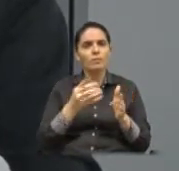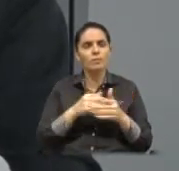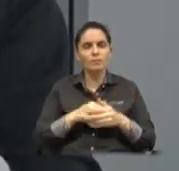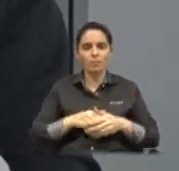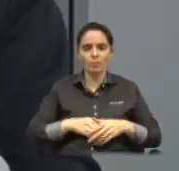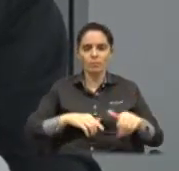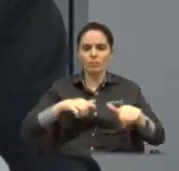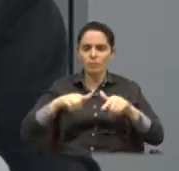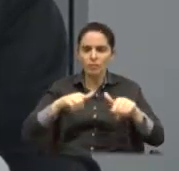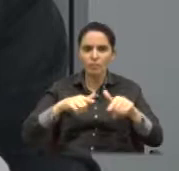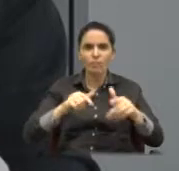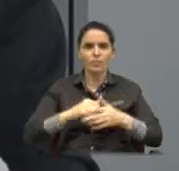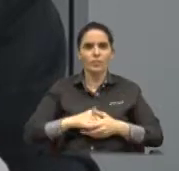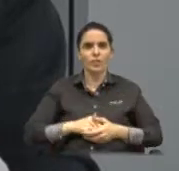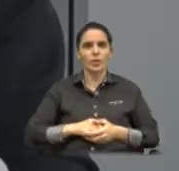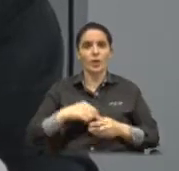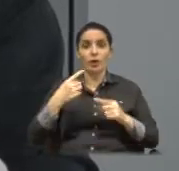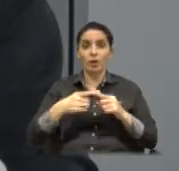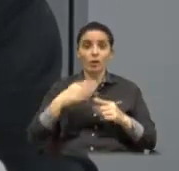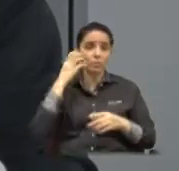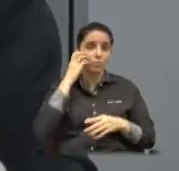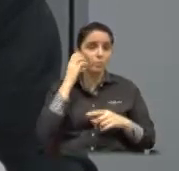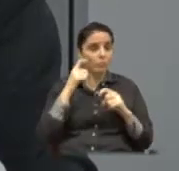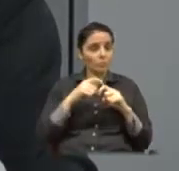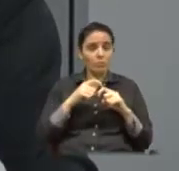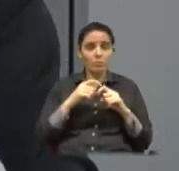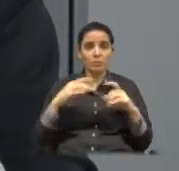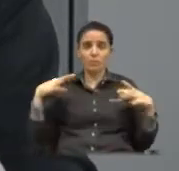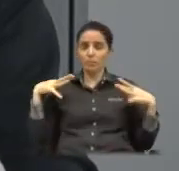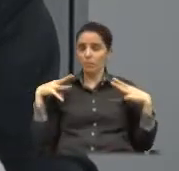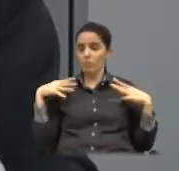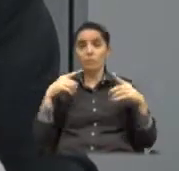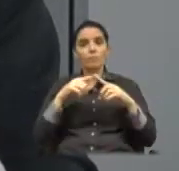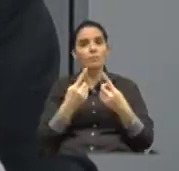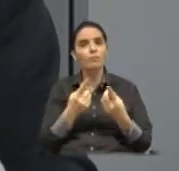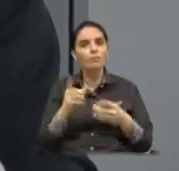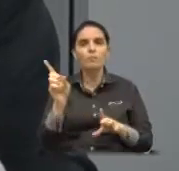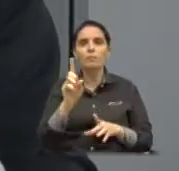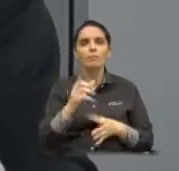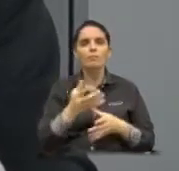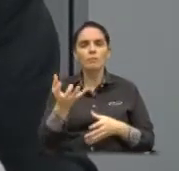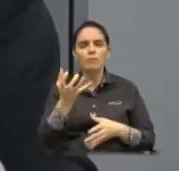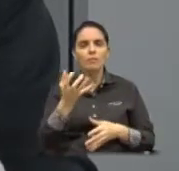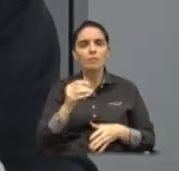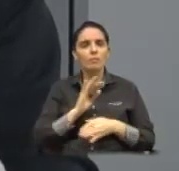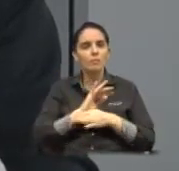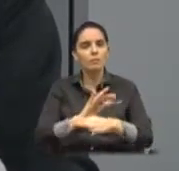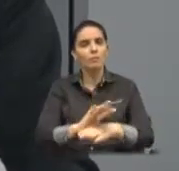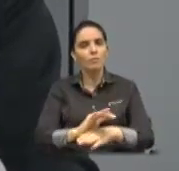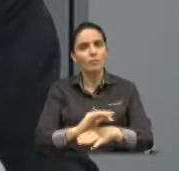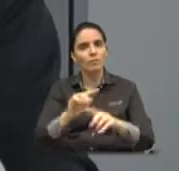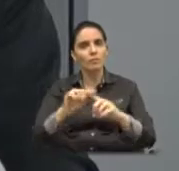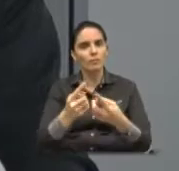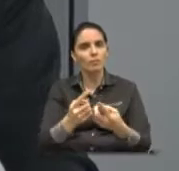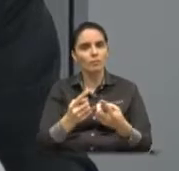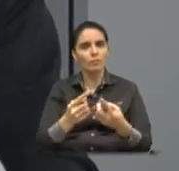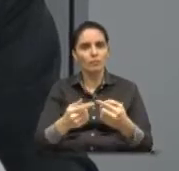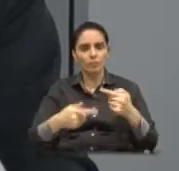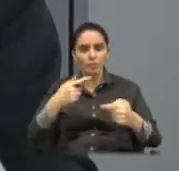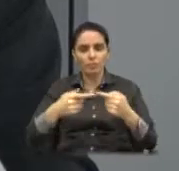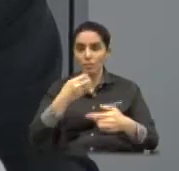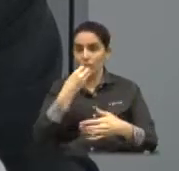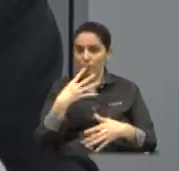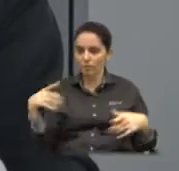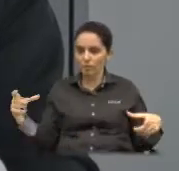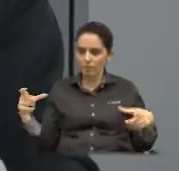minha área, da minha zona de conforto e poder fazer a minha parte. Mas, infelizmente, nós somos poucos. Eu acho que nós temos que